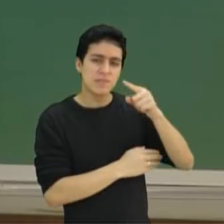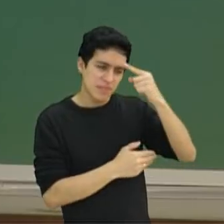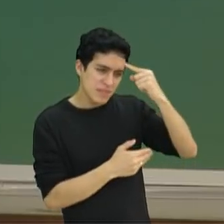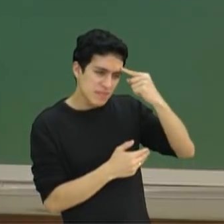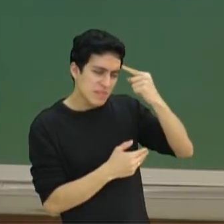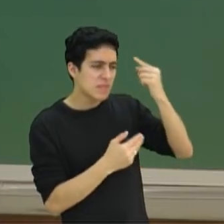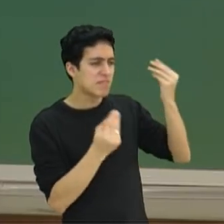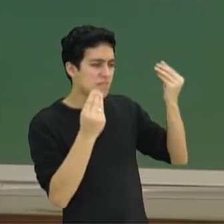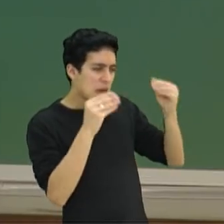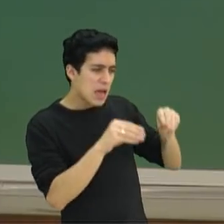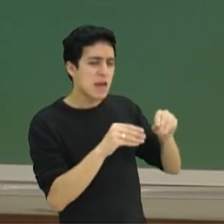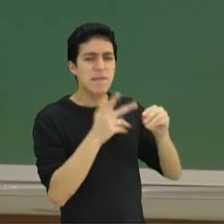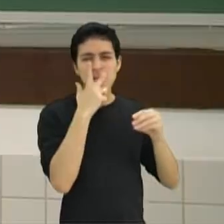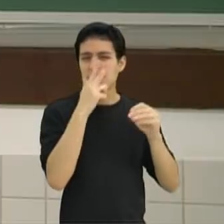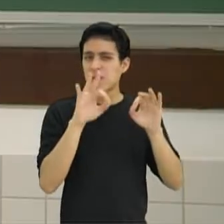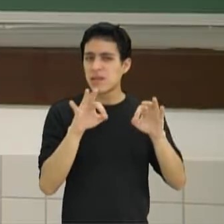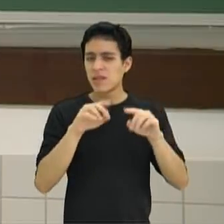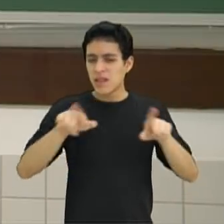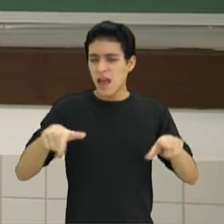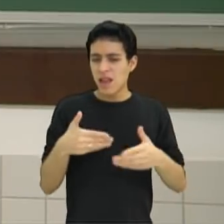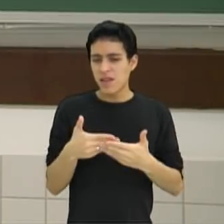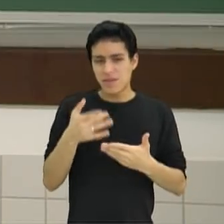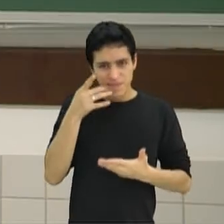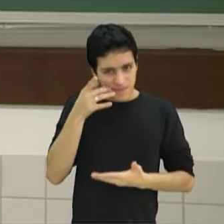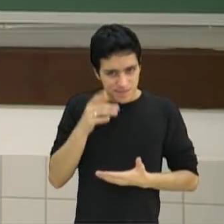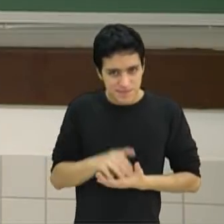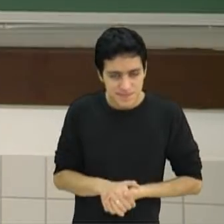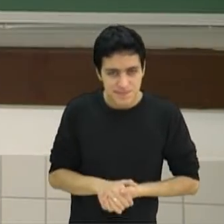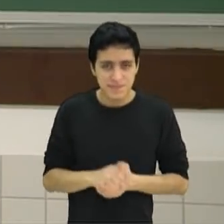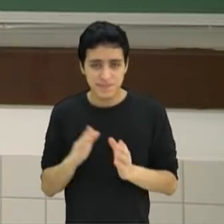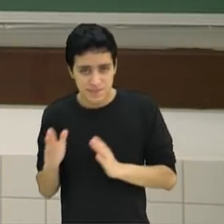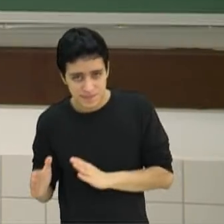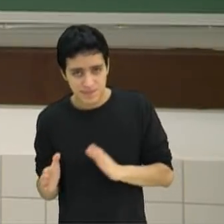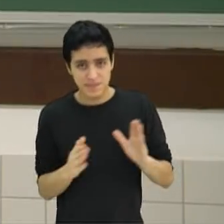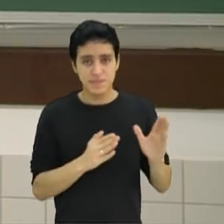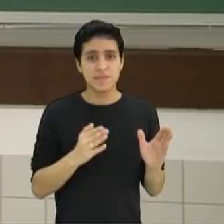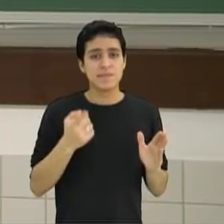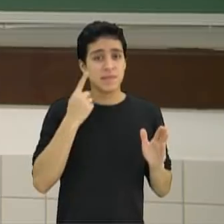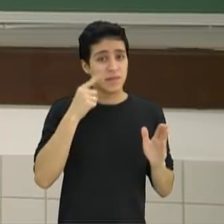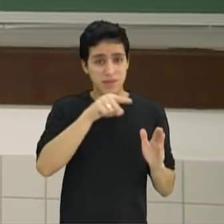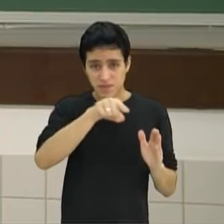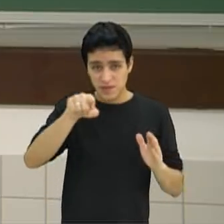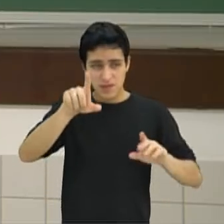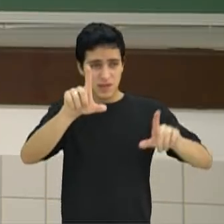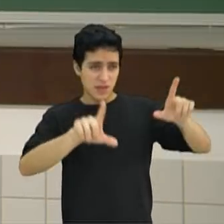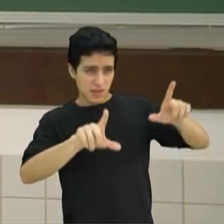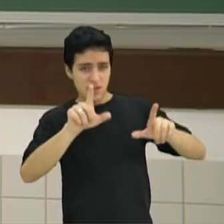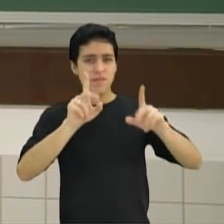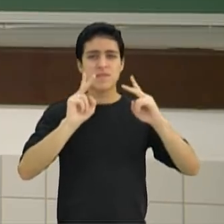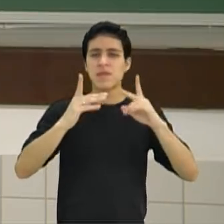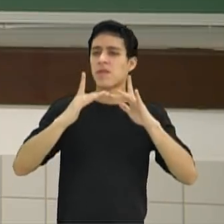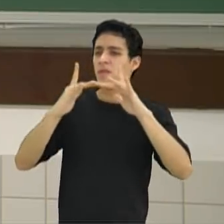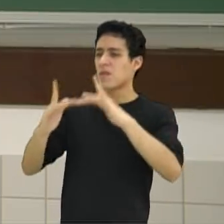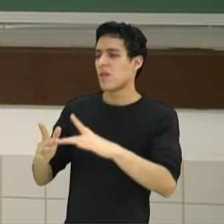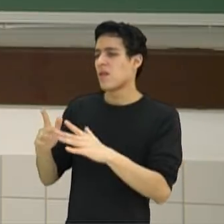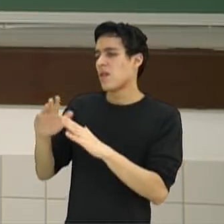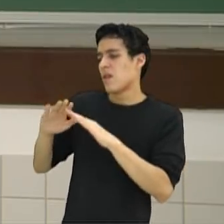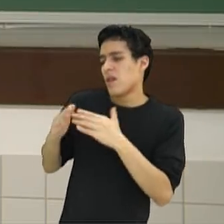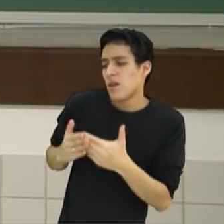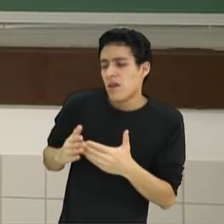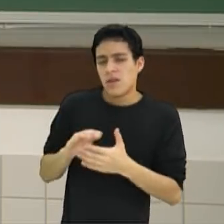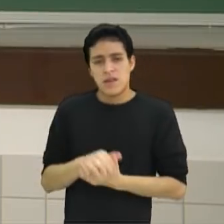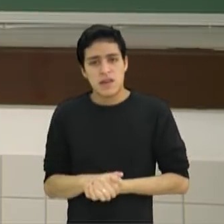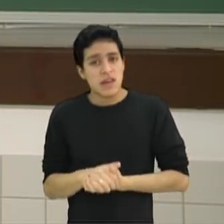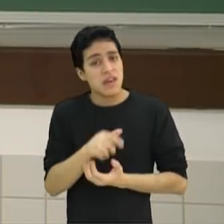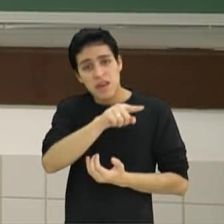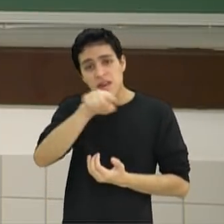como se fosse em sala. E já você que utiliza a televisão, mantenha contato com o seu colégio.